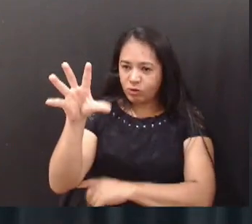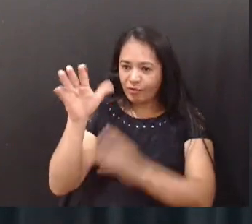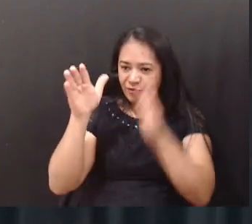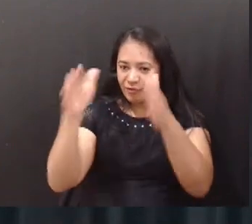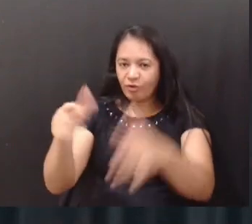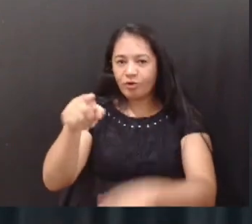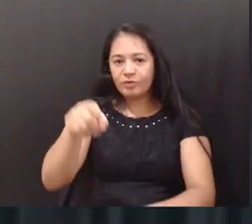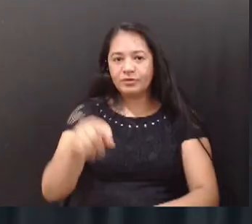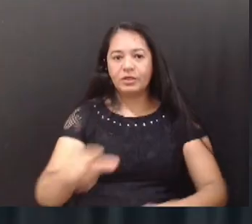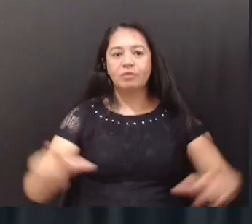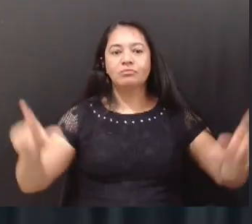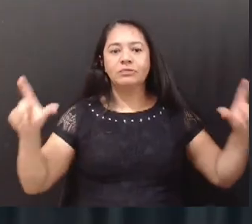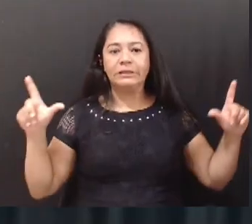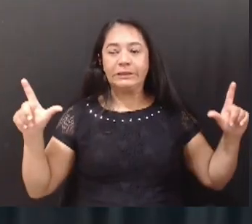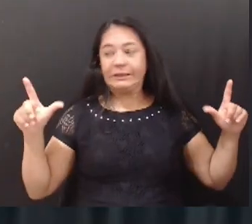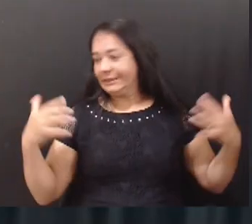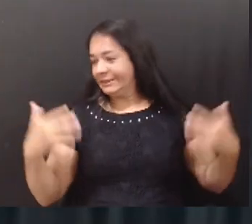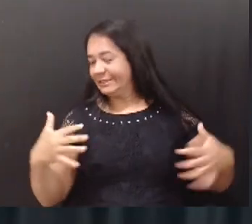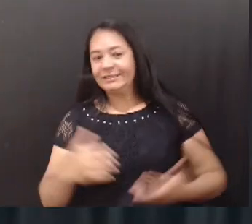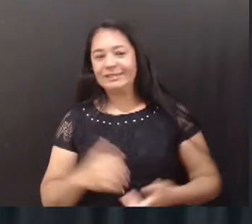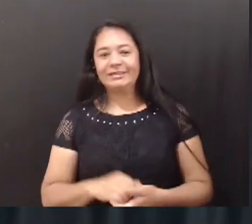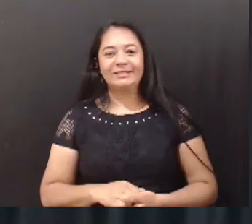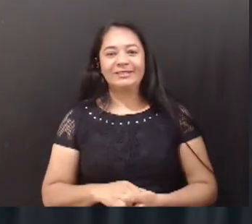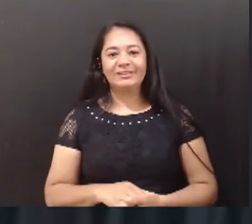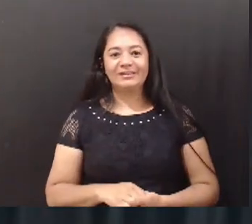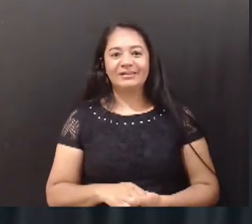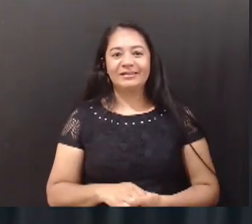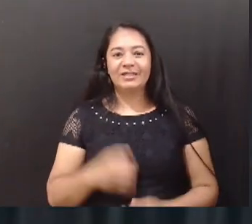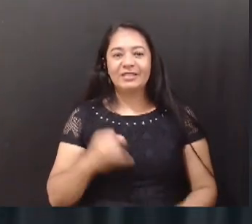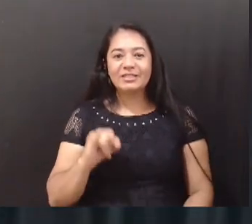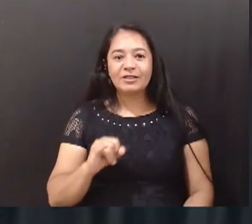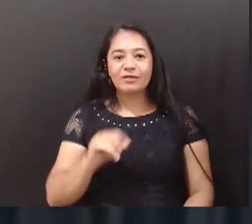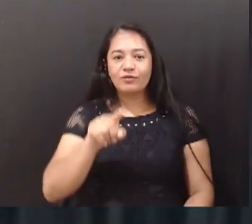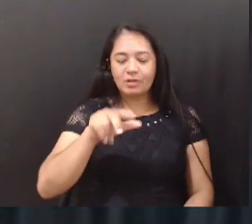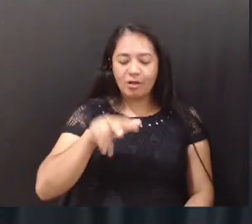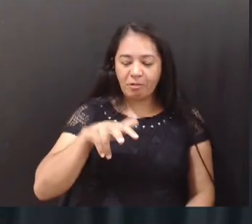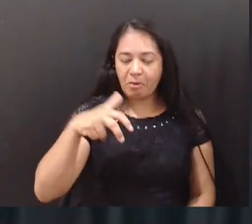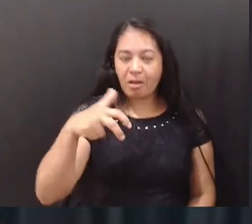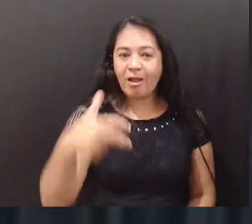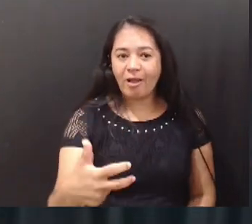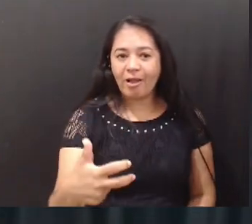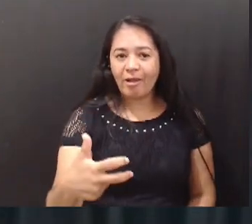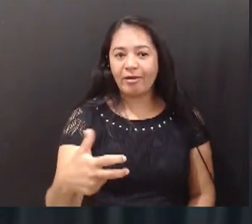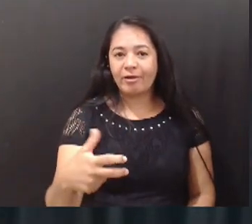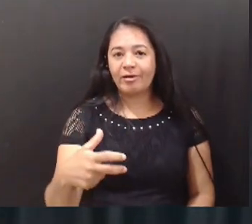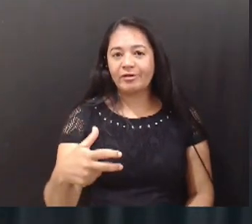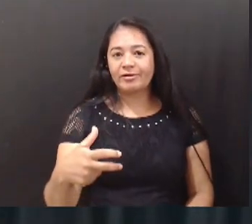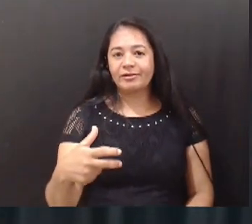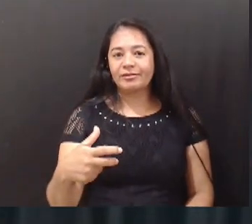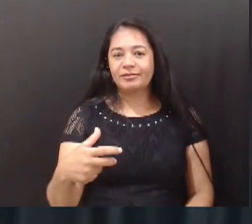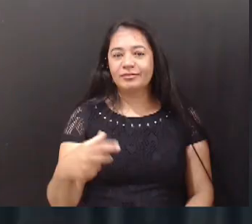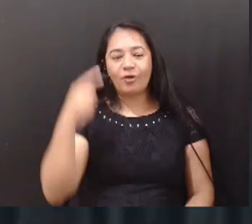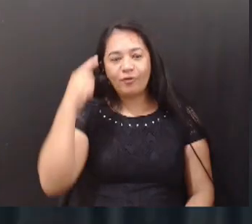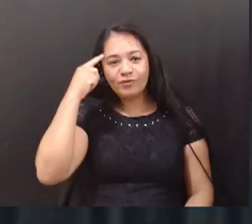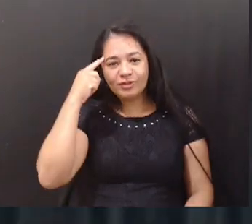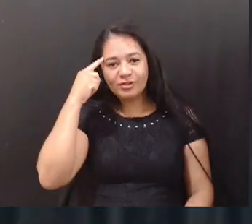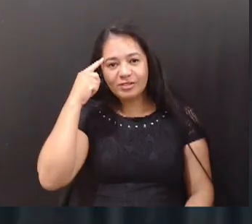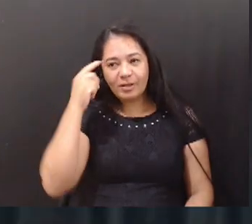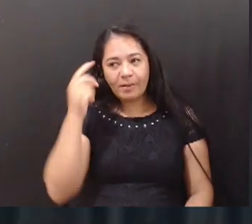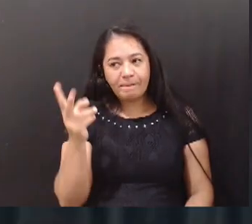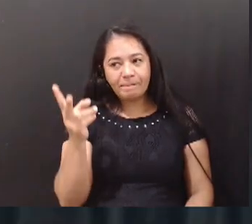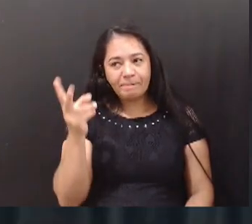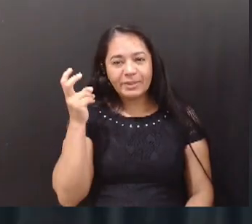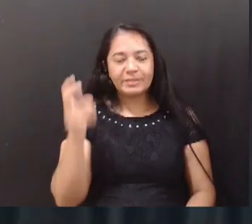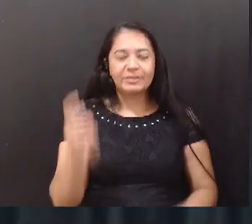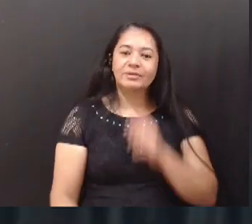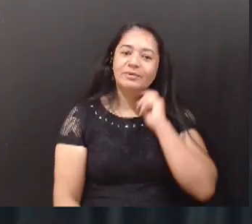fui pego. Então, quando você cai, que é uma situação que você considera, e olha, você tem uma percepção, você